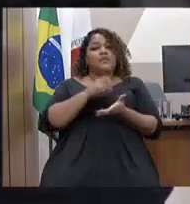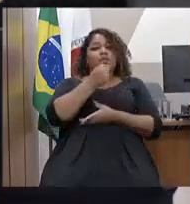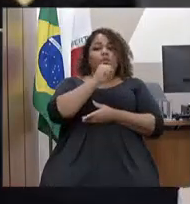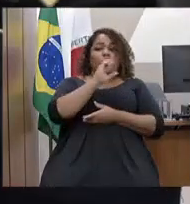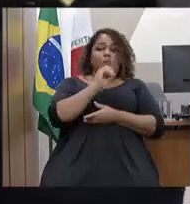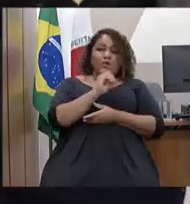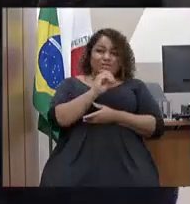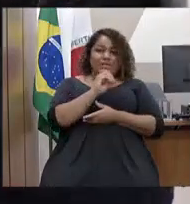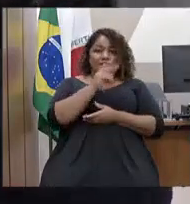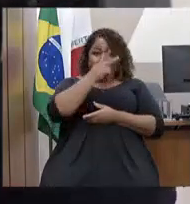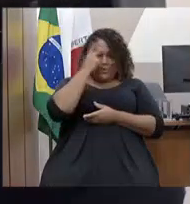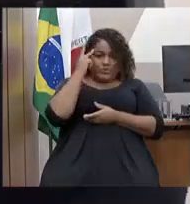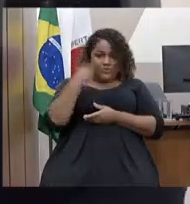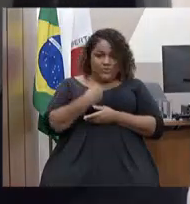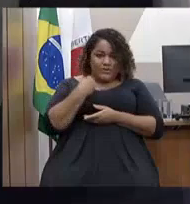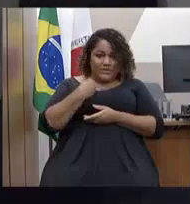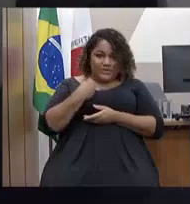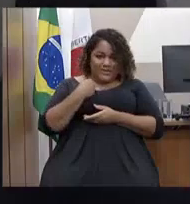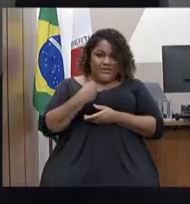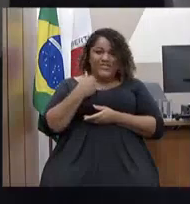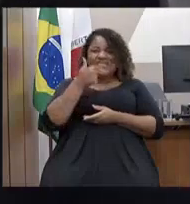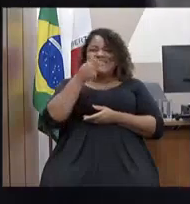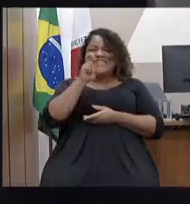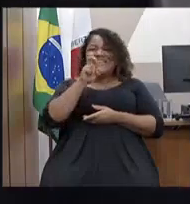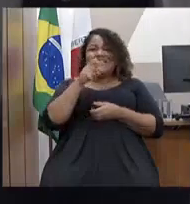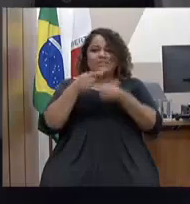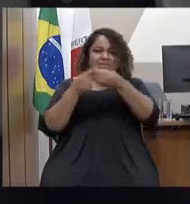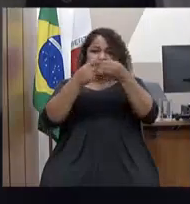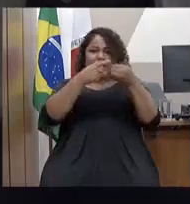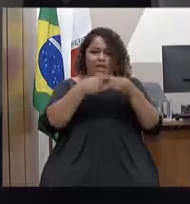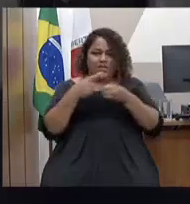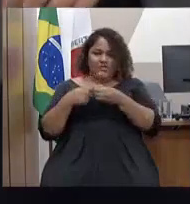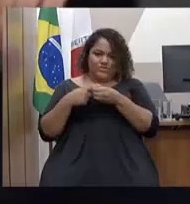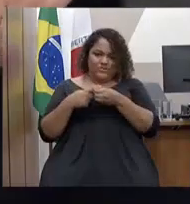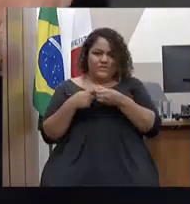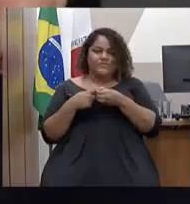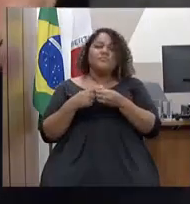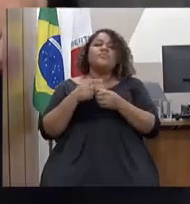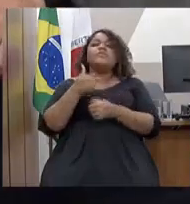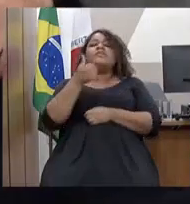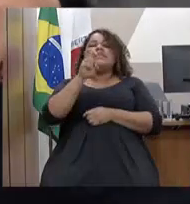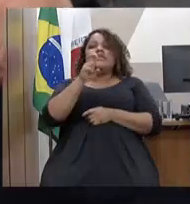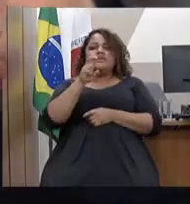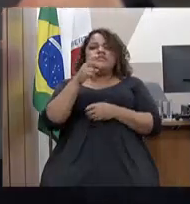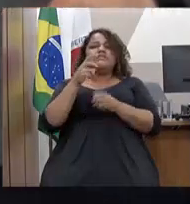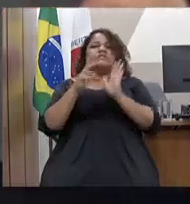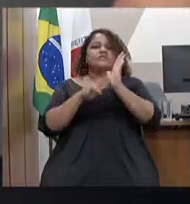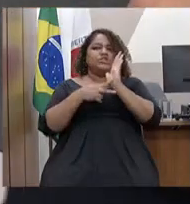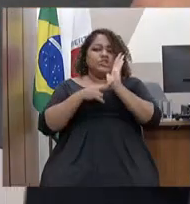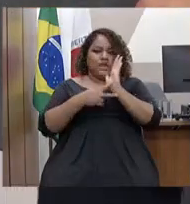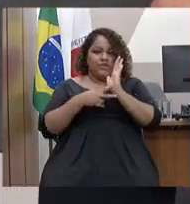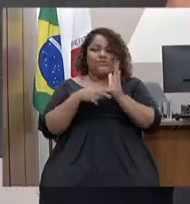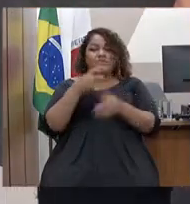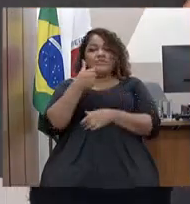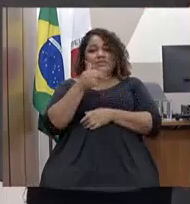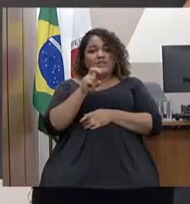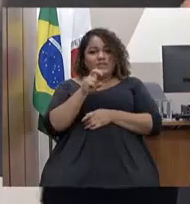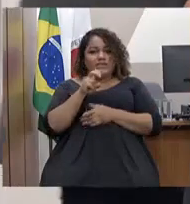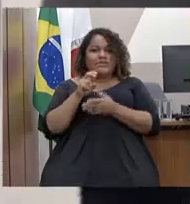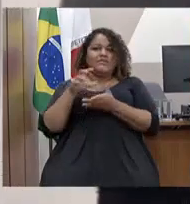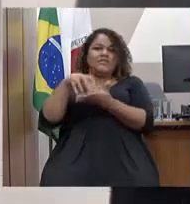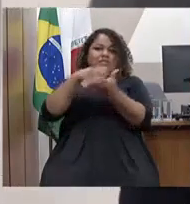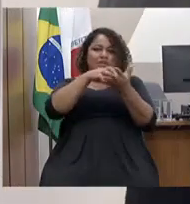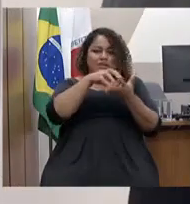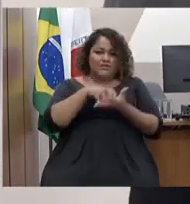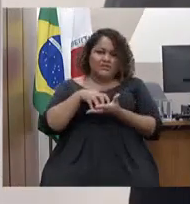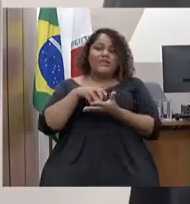cidades da Zona da Mata do norte do triângulo do Sul 15 sindicatos cinco centrais sindicais três universidades a